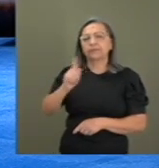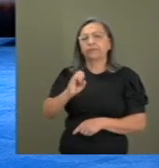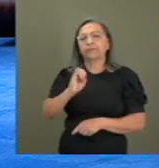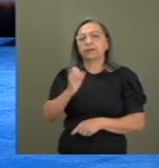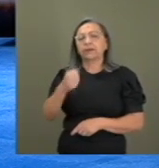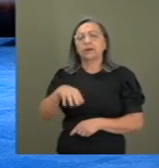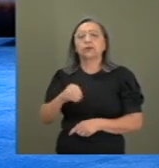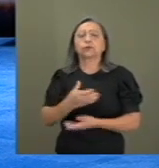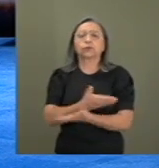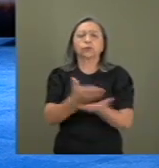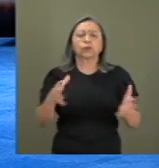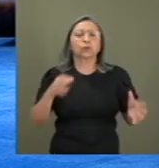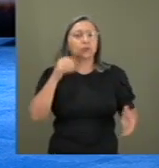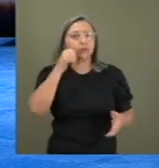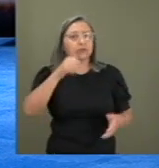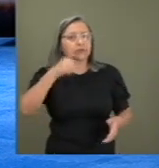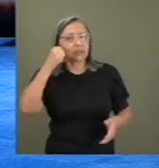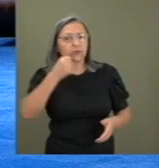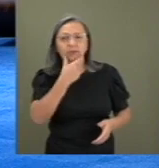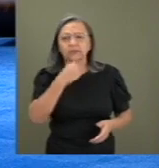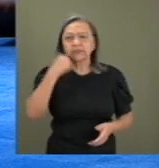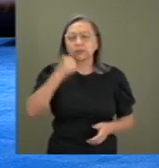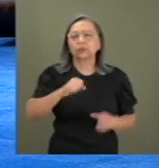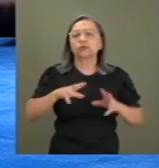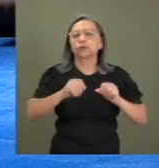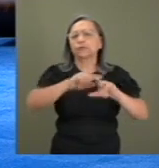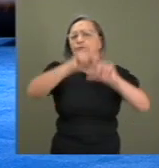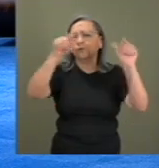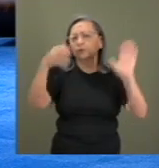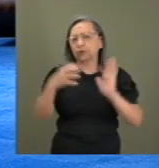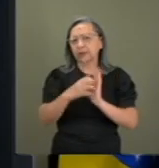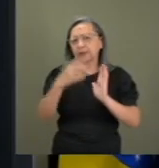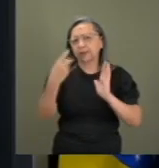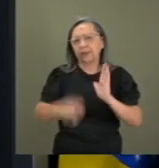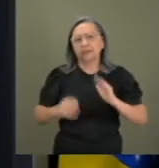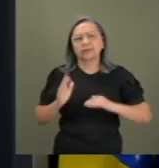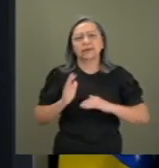Senhoras senadoras, senhores senadores, funcionários dessa casa,